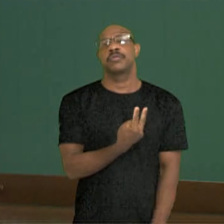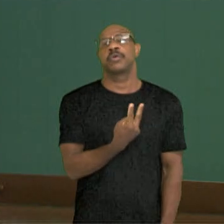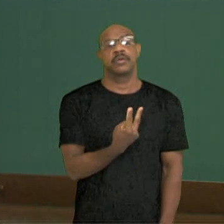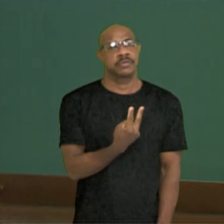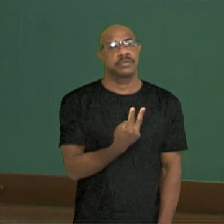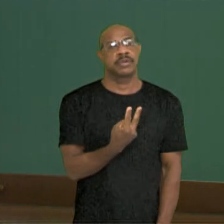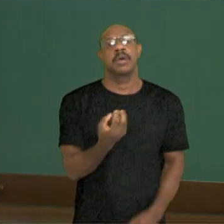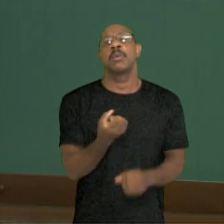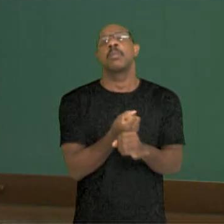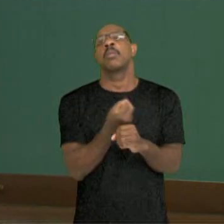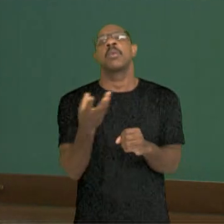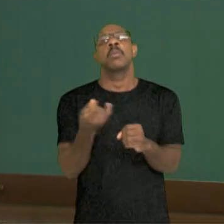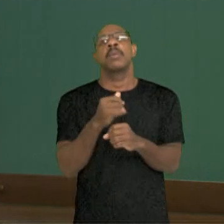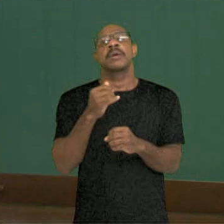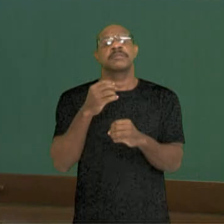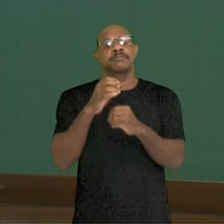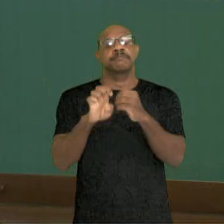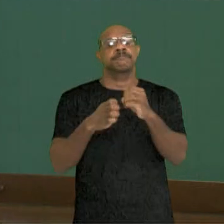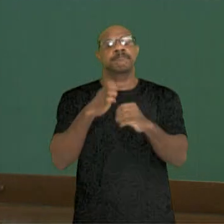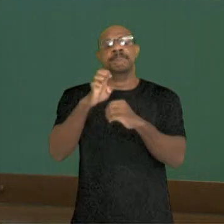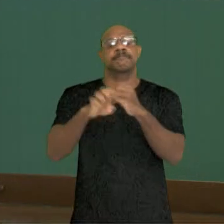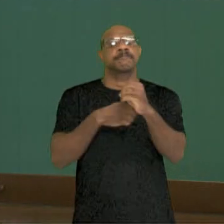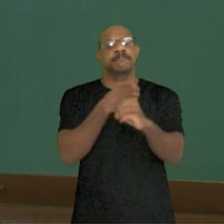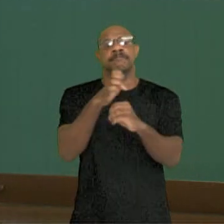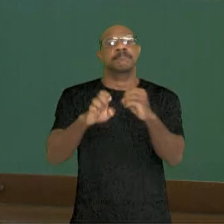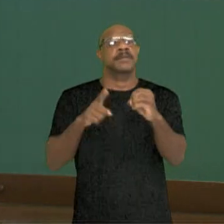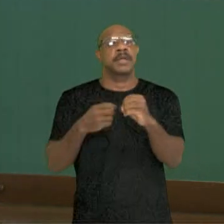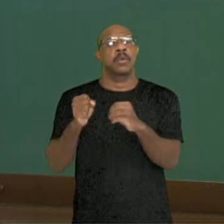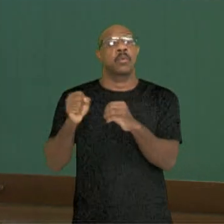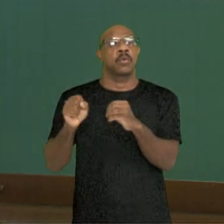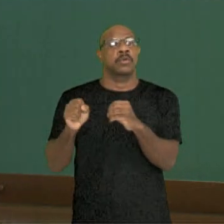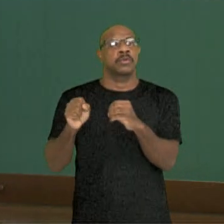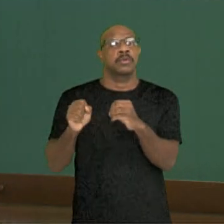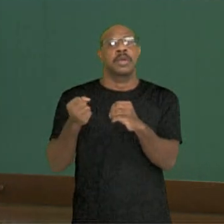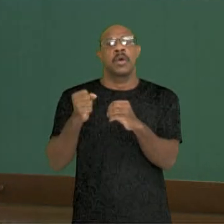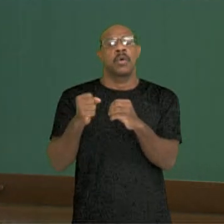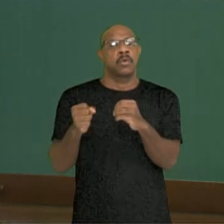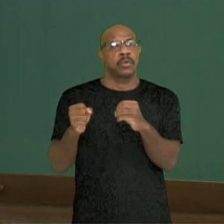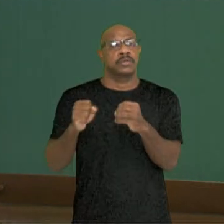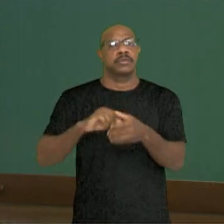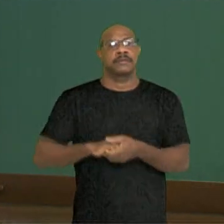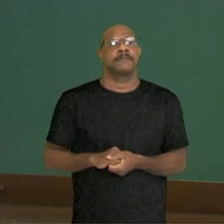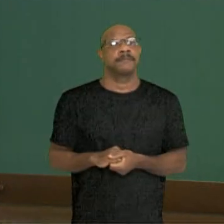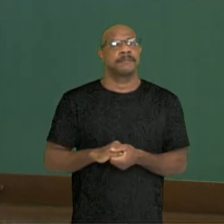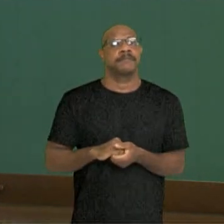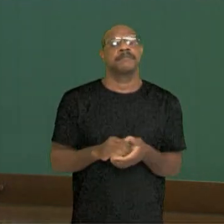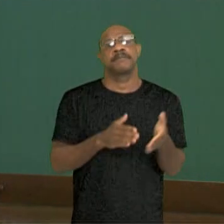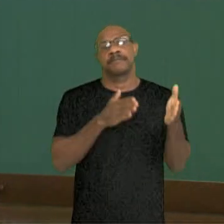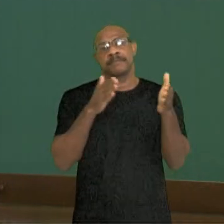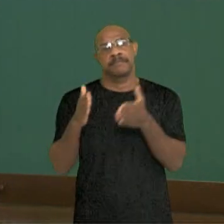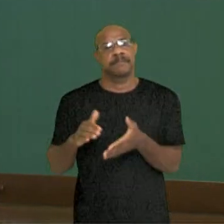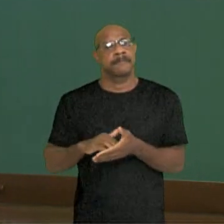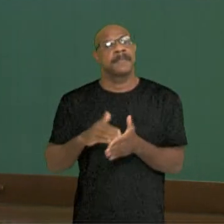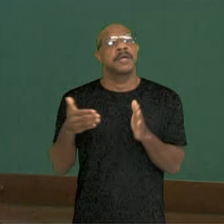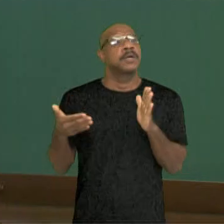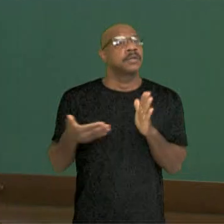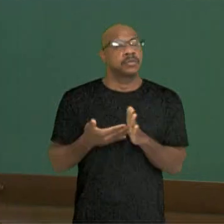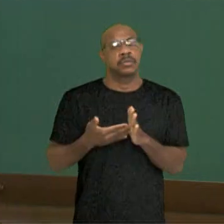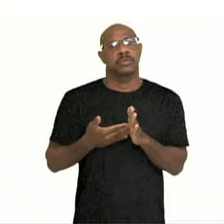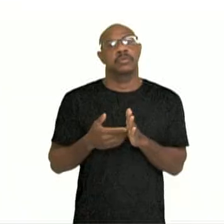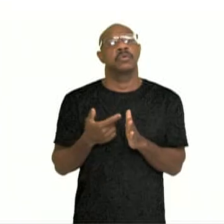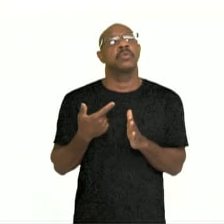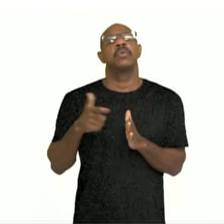de elétrons é 8. 8 elétrons. Agora, todos os